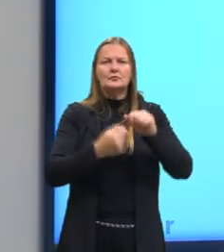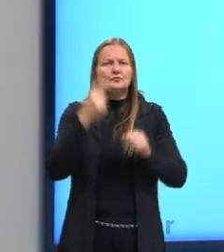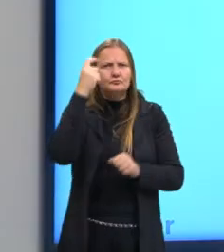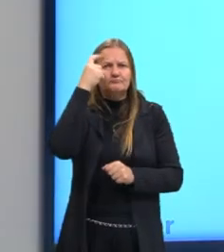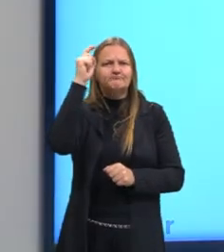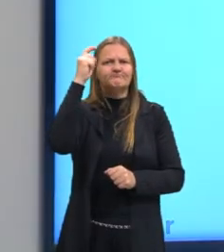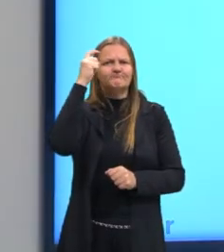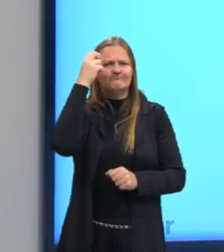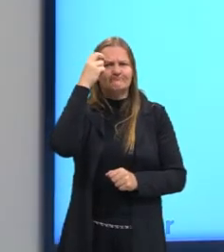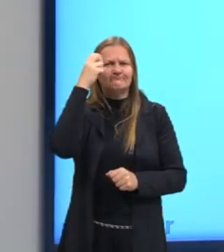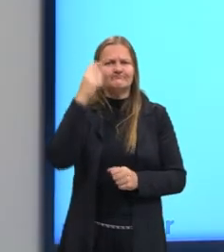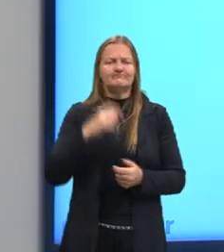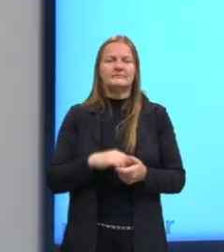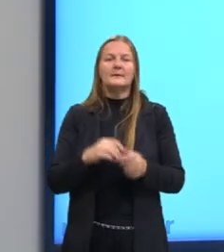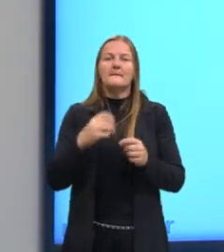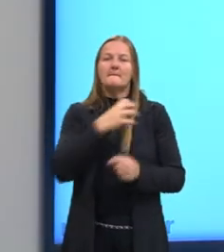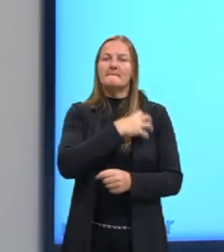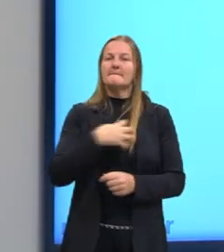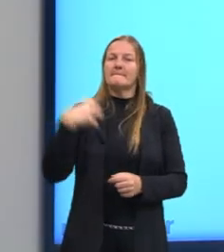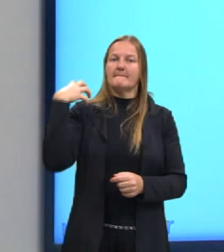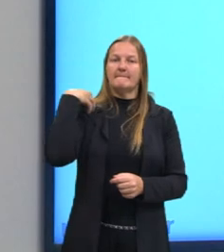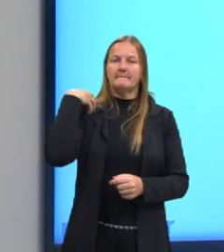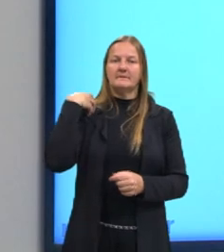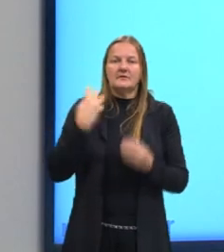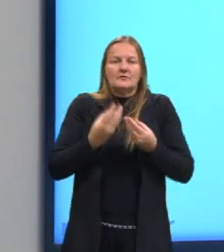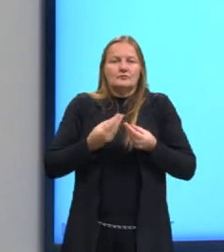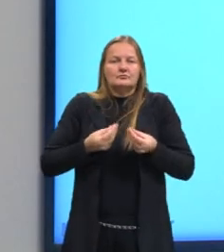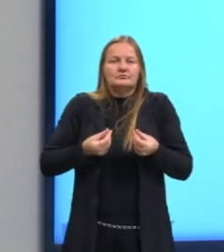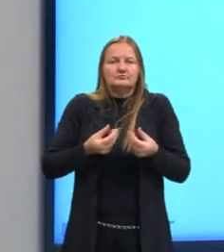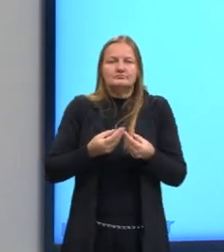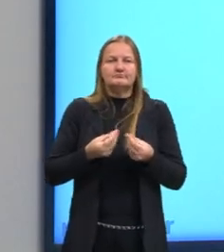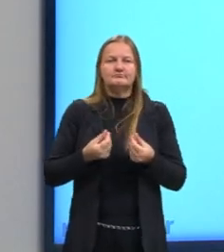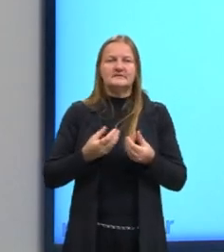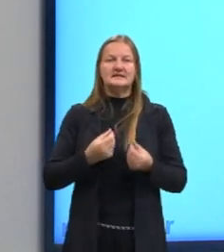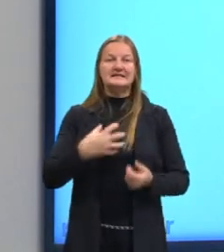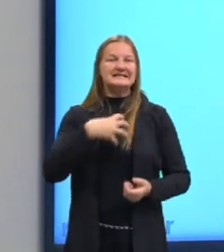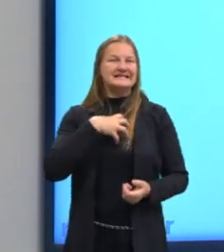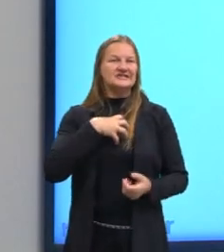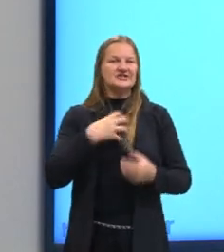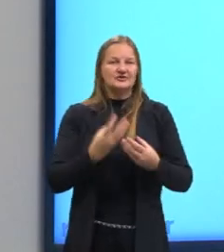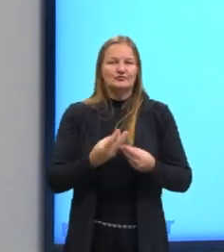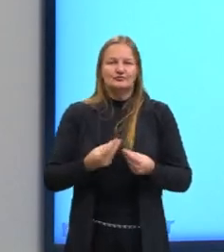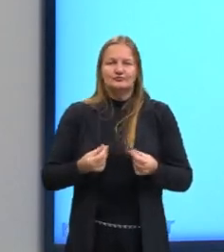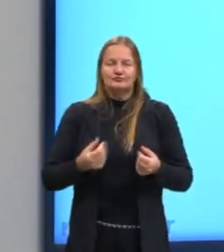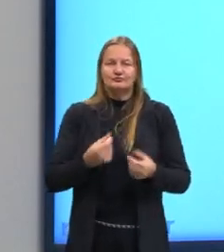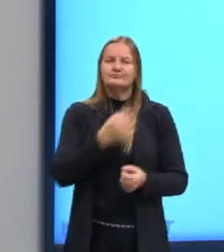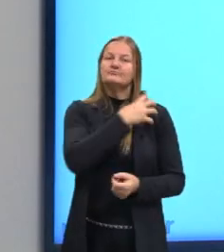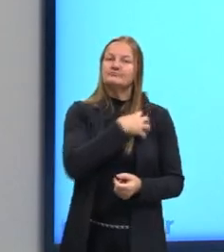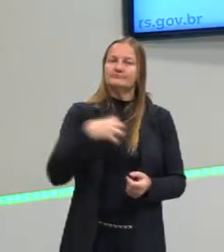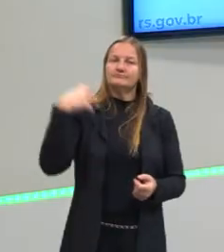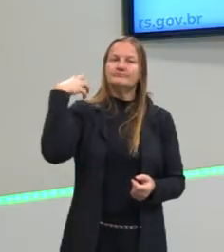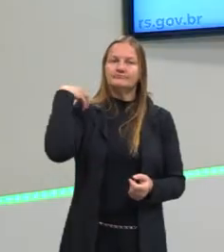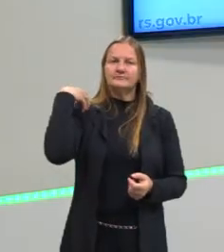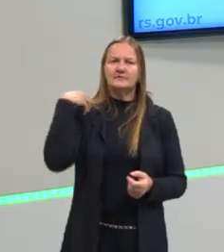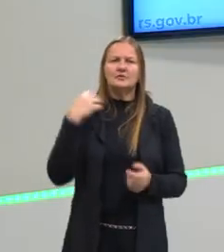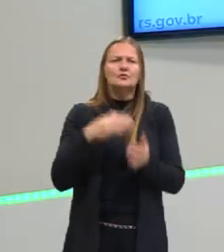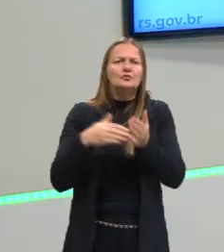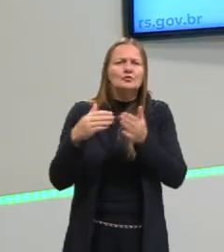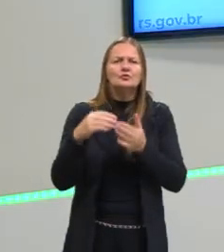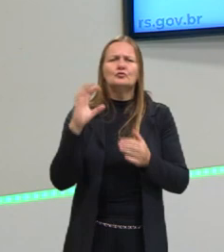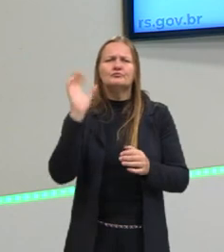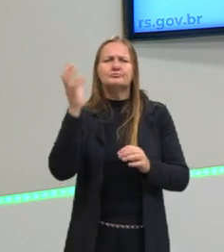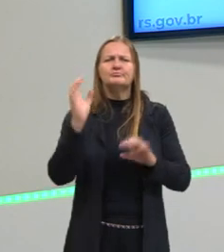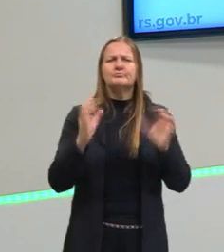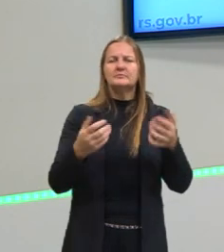e o Aristóteles vai valorizar o sensível então para o Aristóteles a resolução